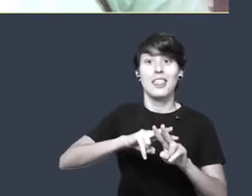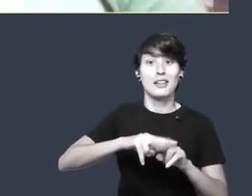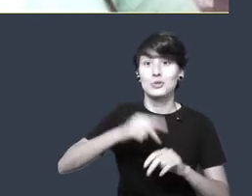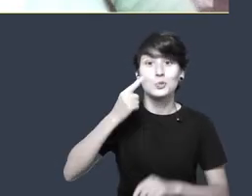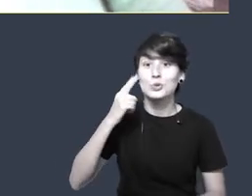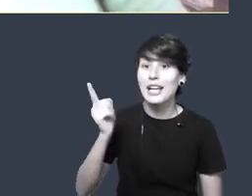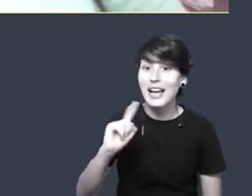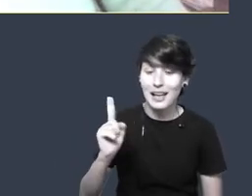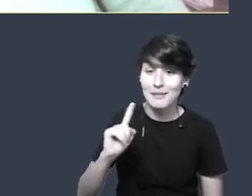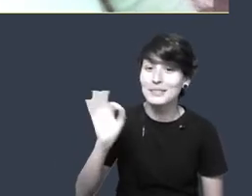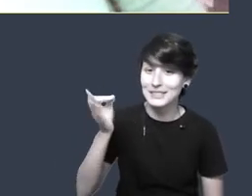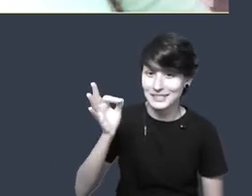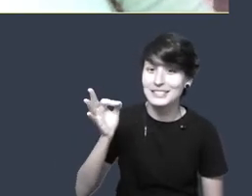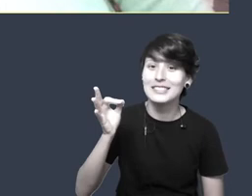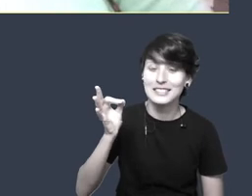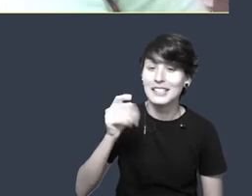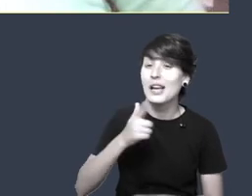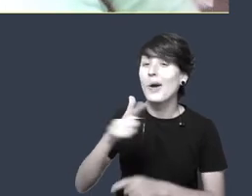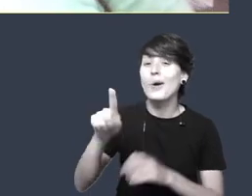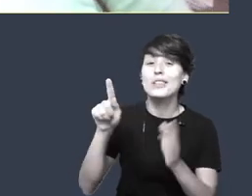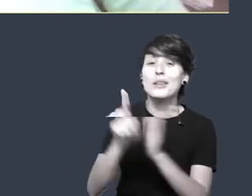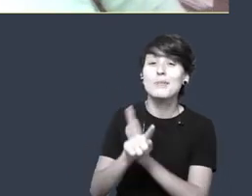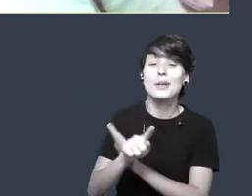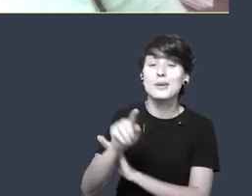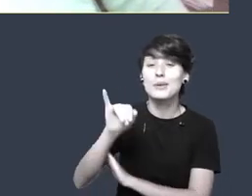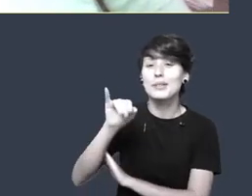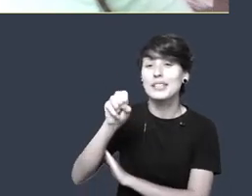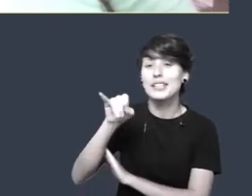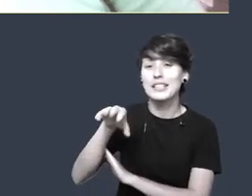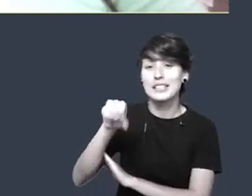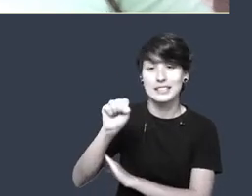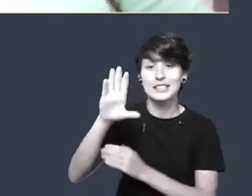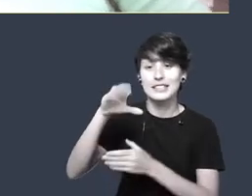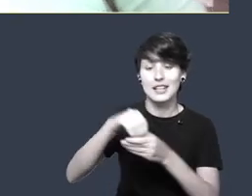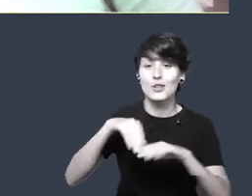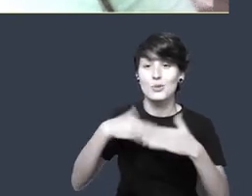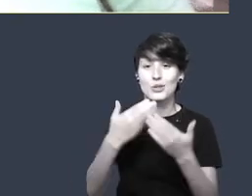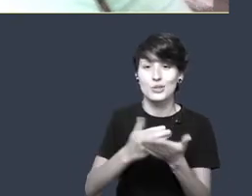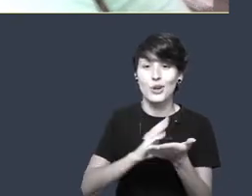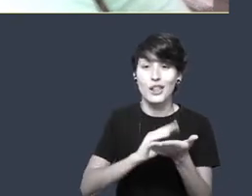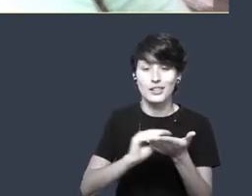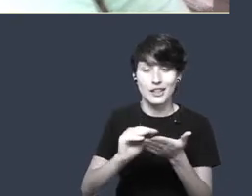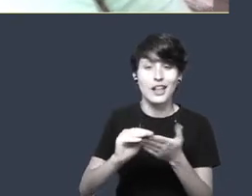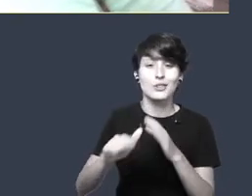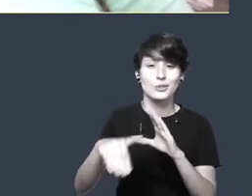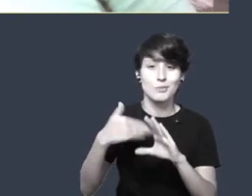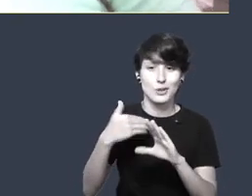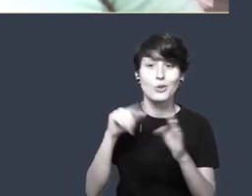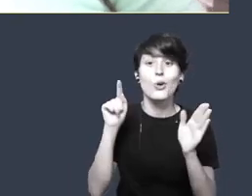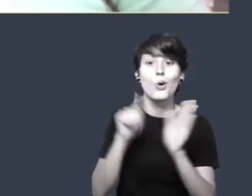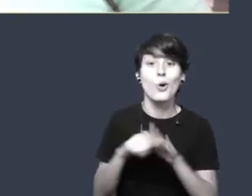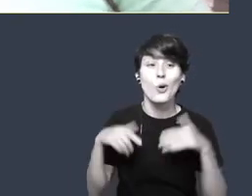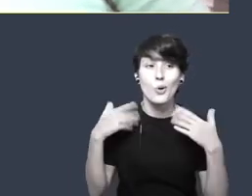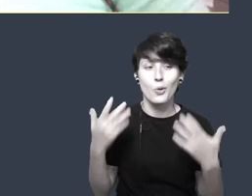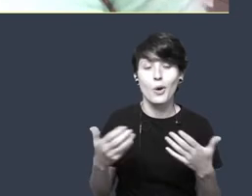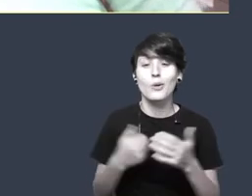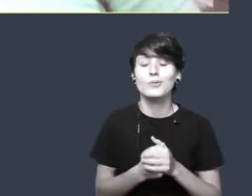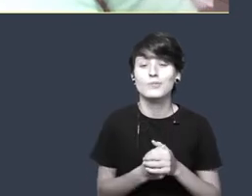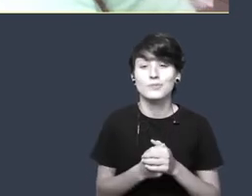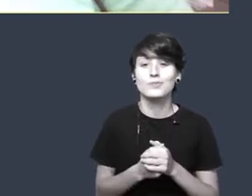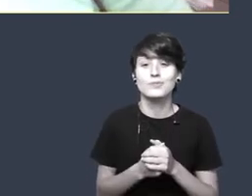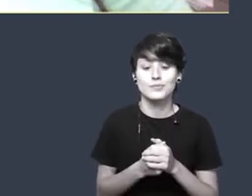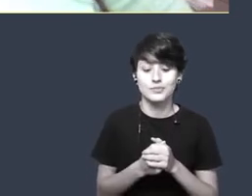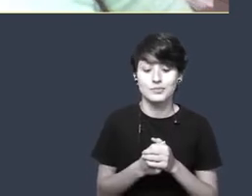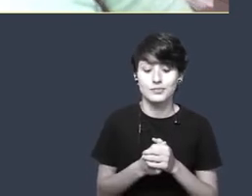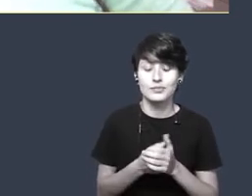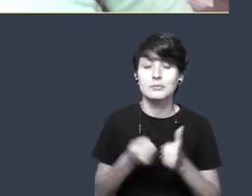sabemos. Mas uma pergunta aqui, a Isis, da Escola de Dados, mandou a seguinte pergunta para você. Nesse sentido da